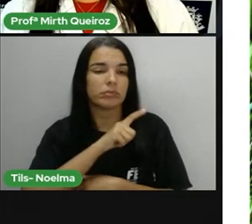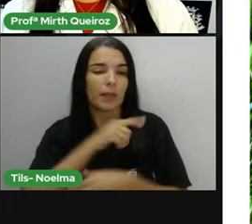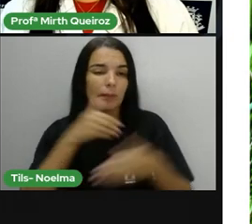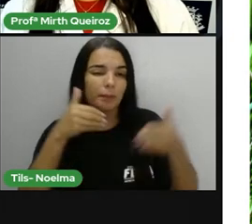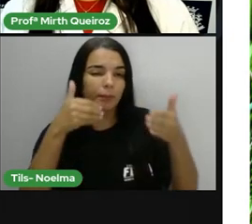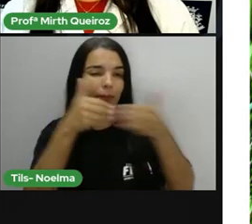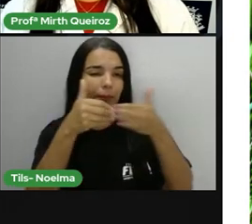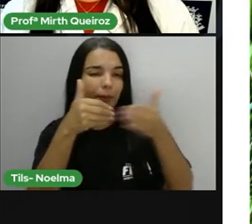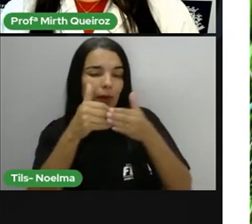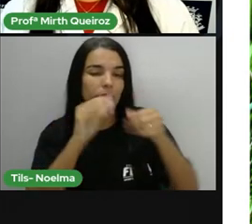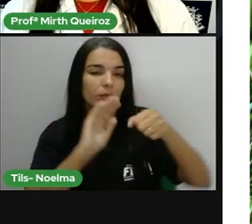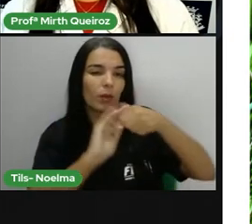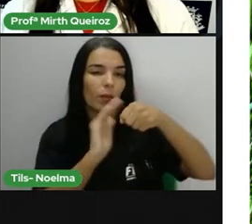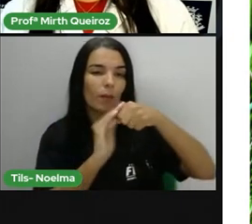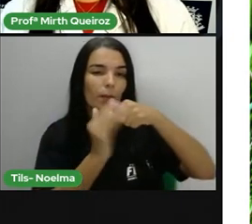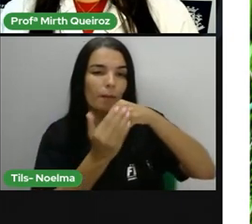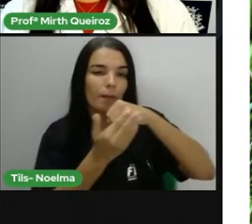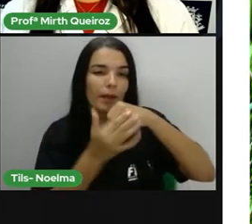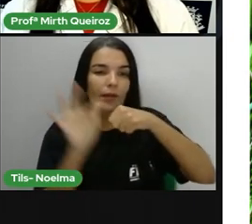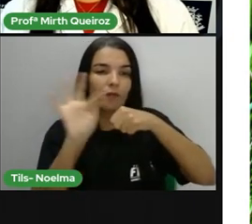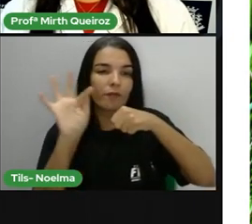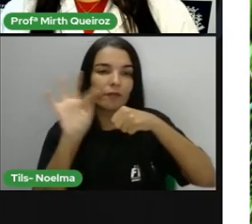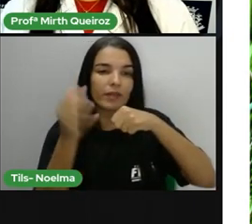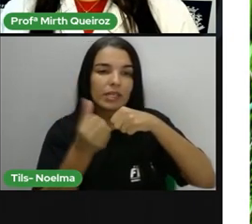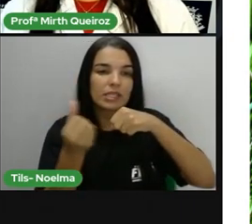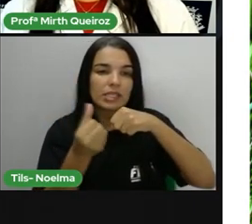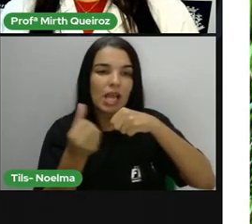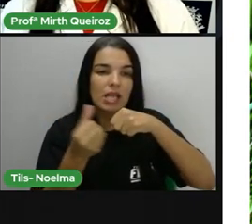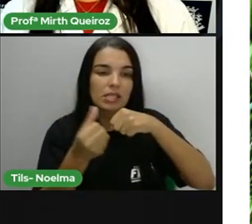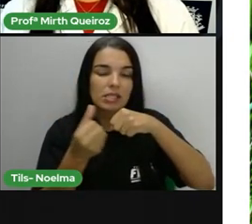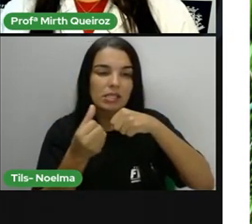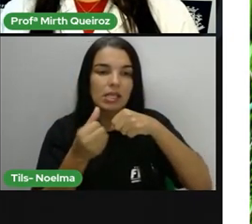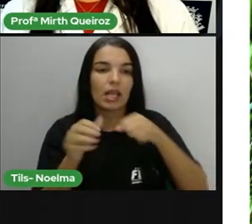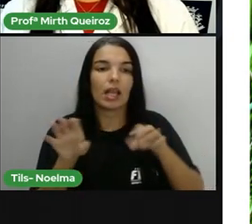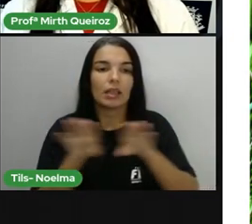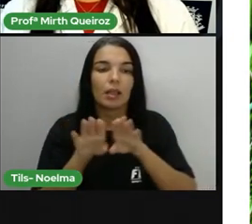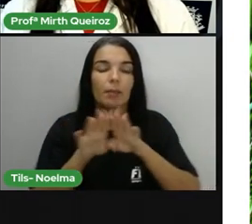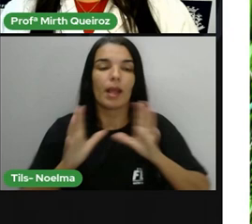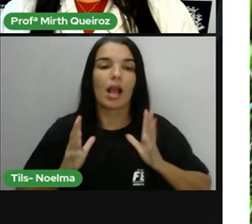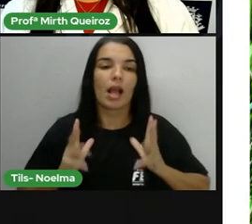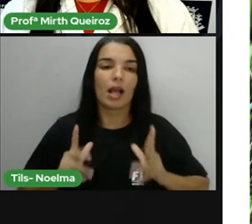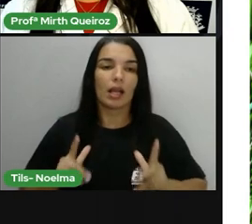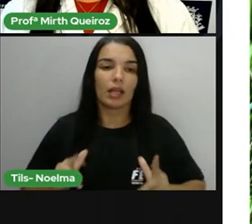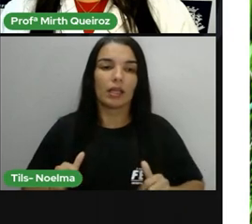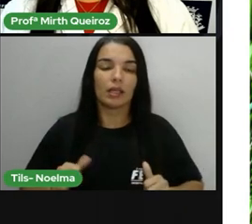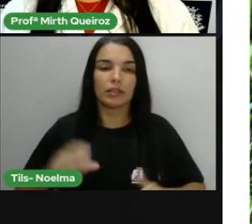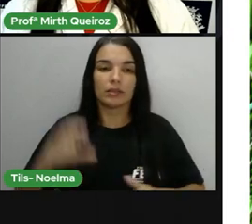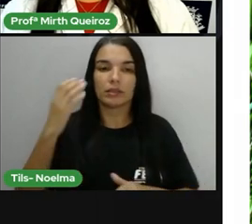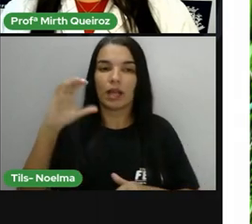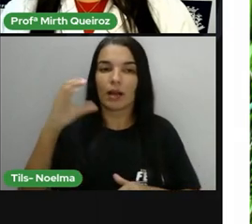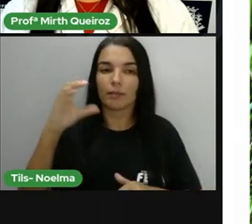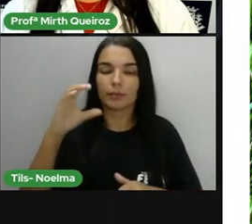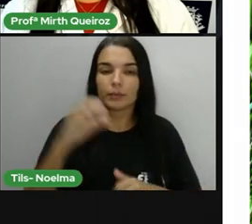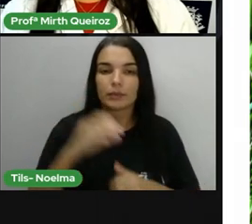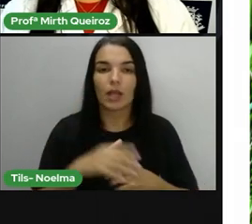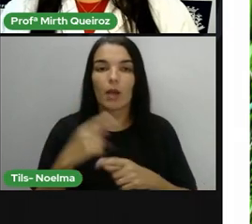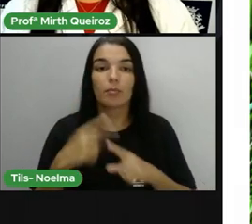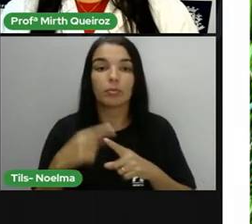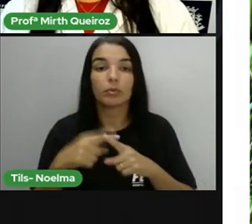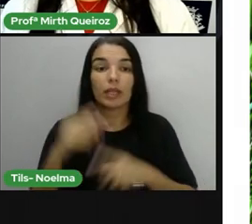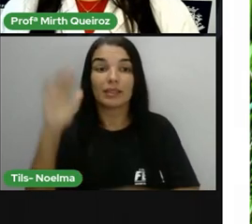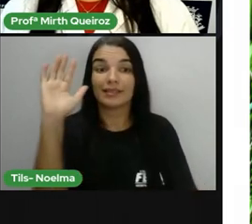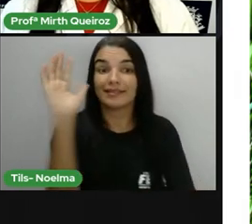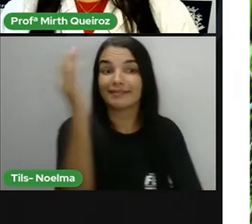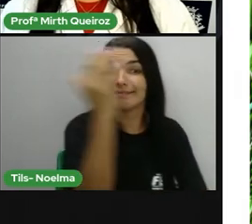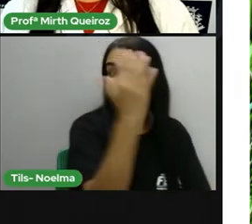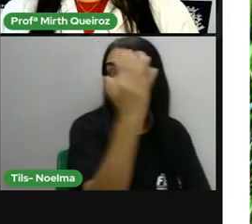Feira 6 e do bairro Campo Limpo. A Lagoa da Távoa, ela possui esse nome devido ao fato de sua vegetação